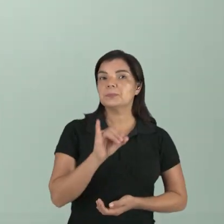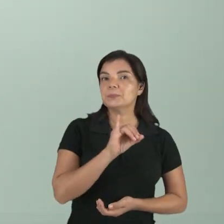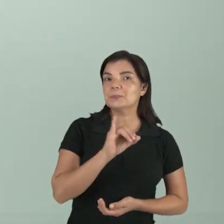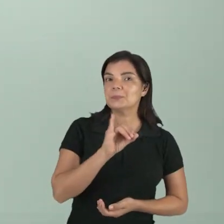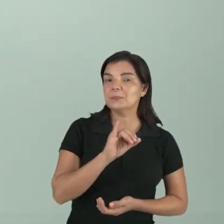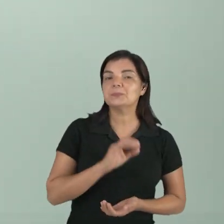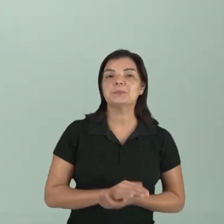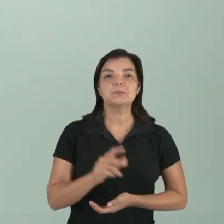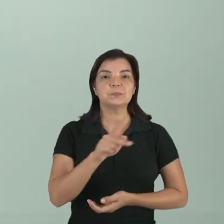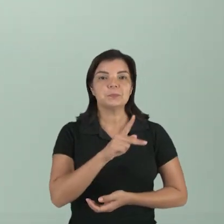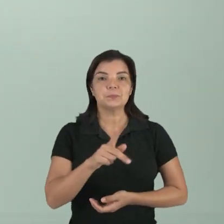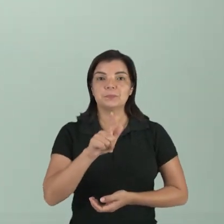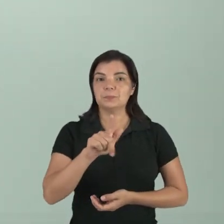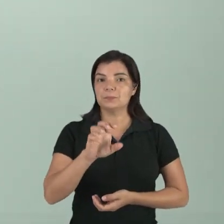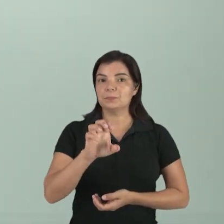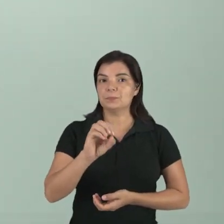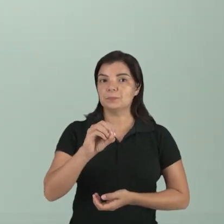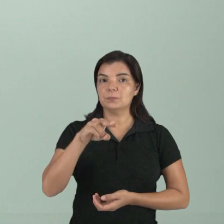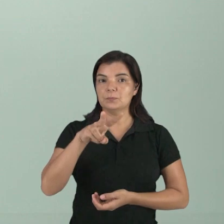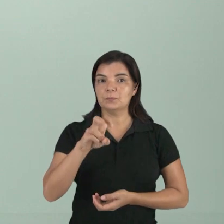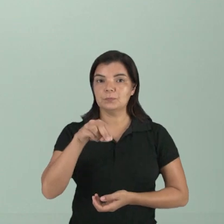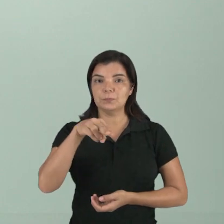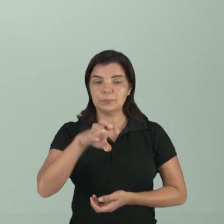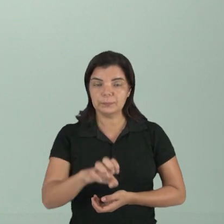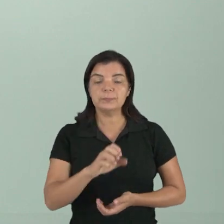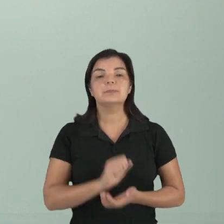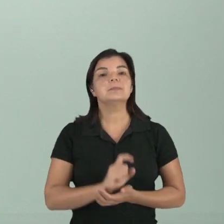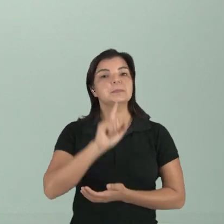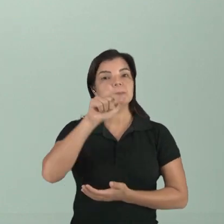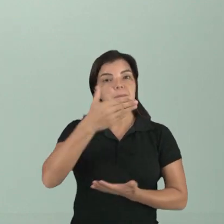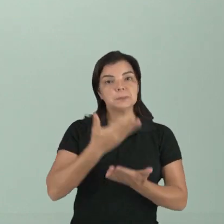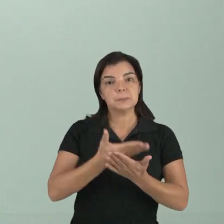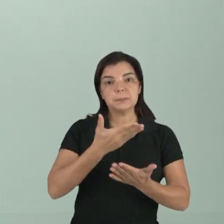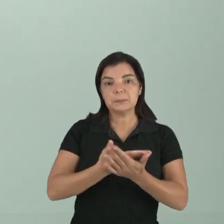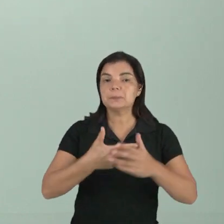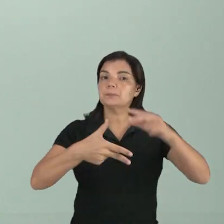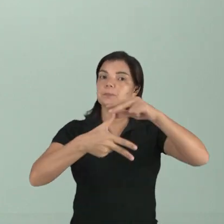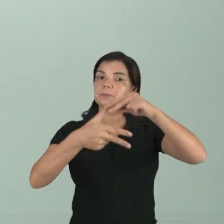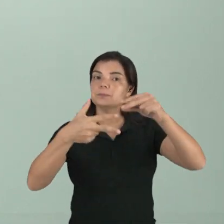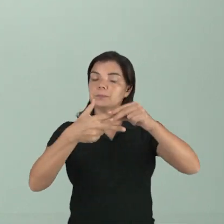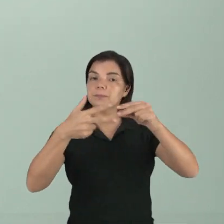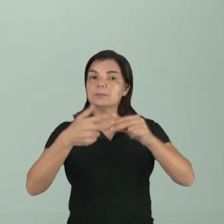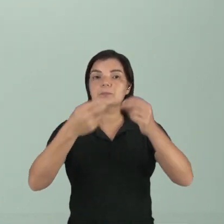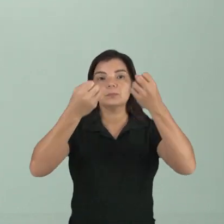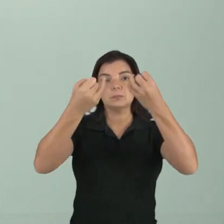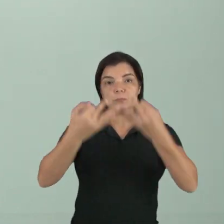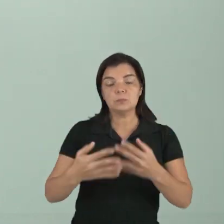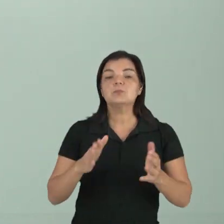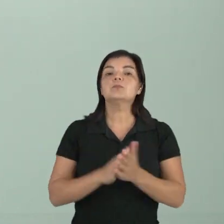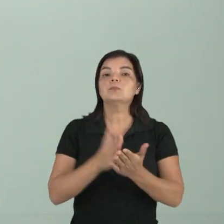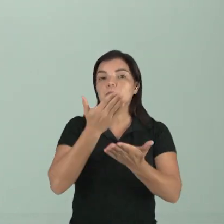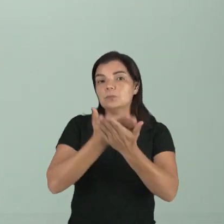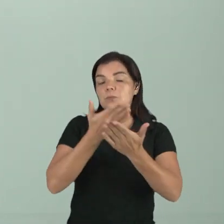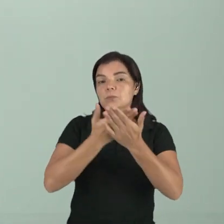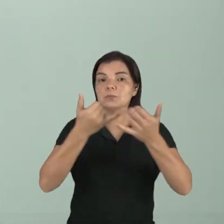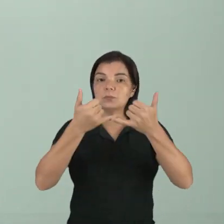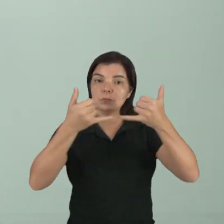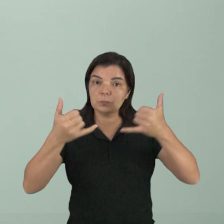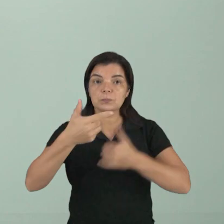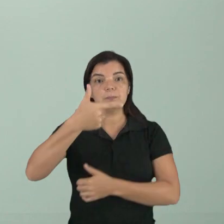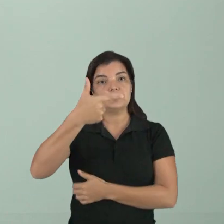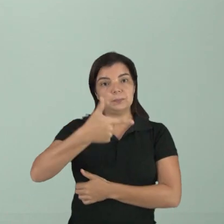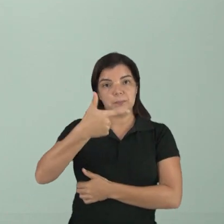o olá o professor Giovanni Lima vamos para a nossa próxima aula de praia nem tá que fala sobre eletrodinâmica parte